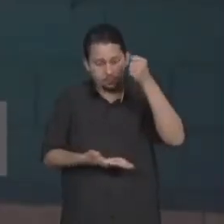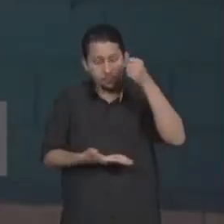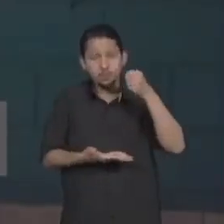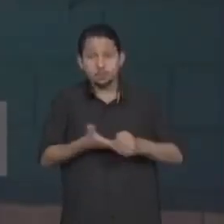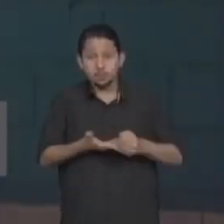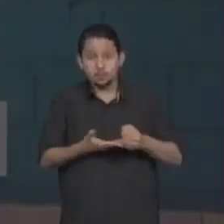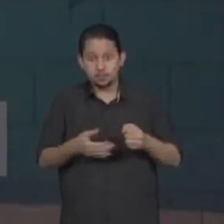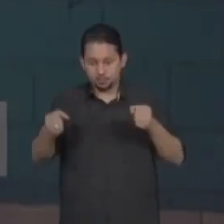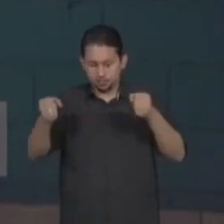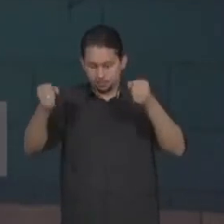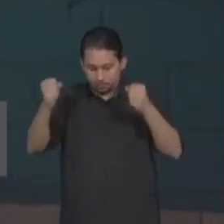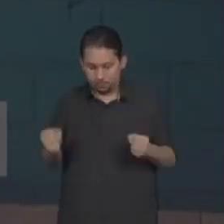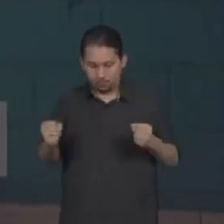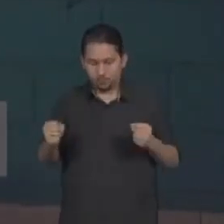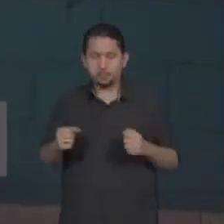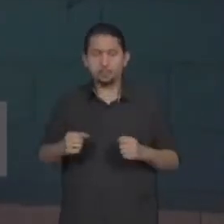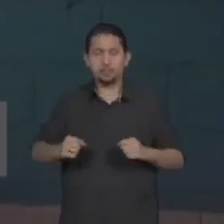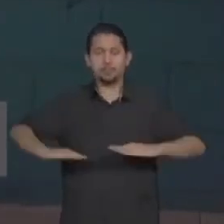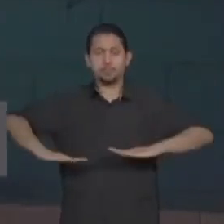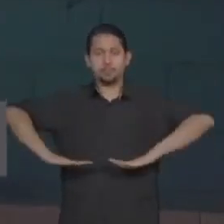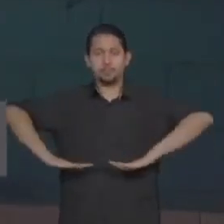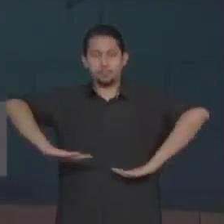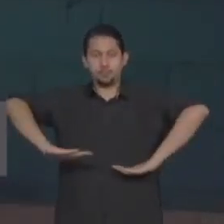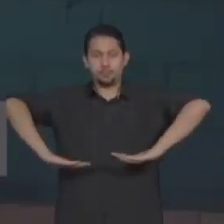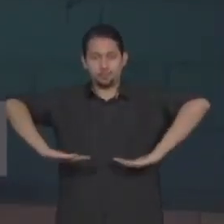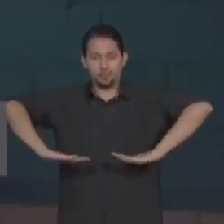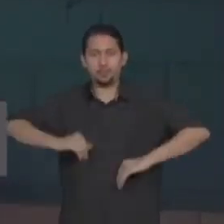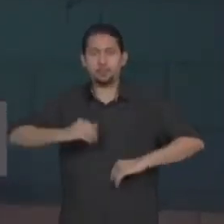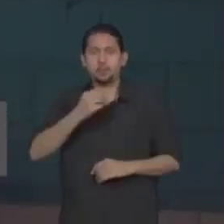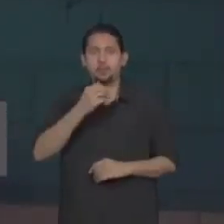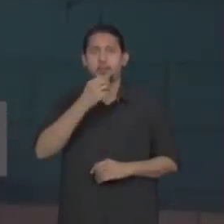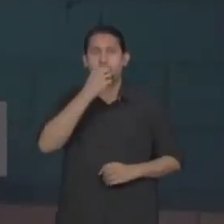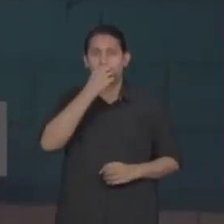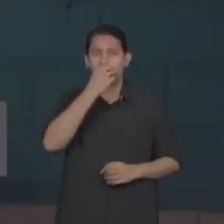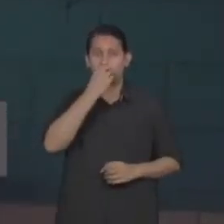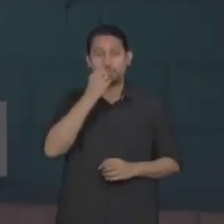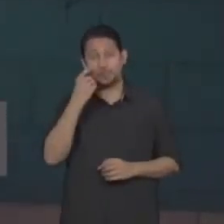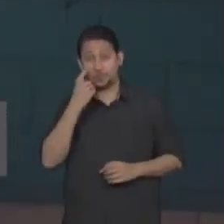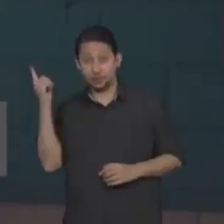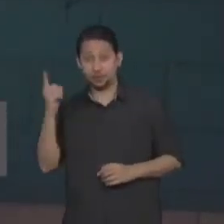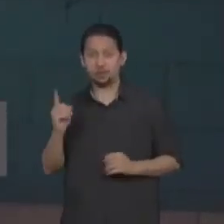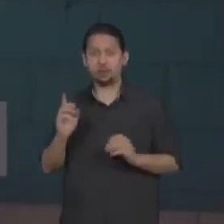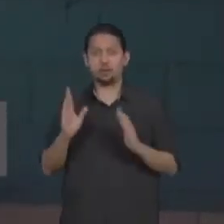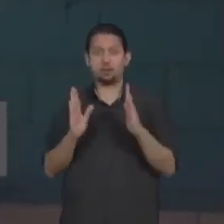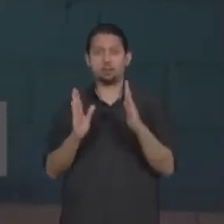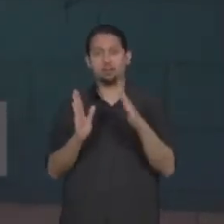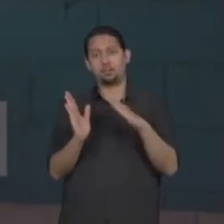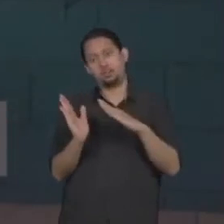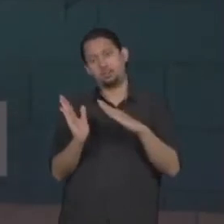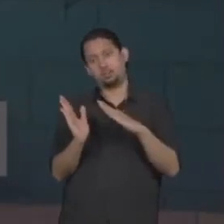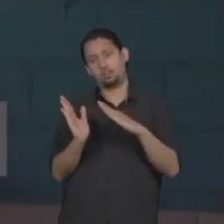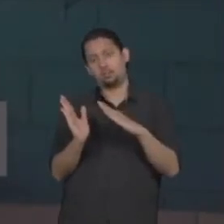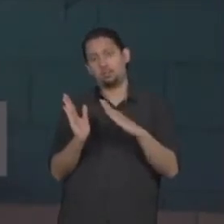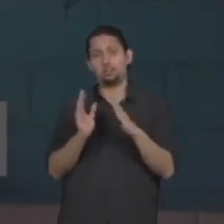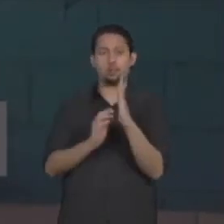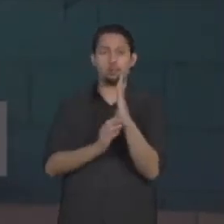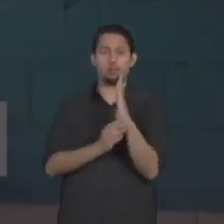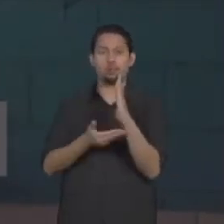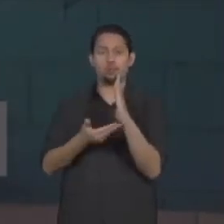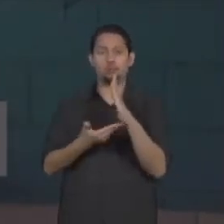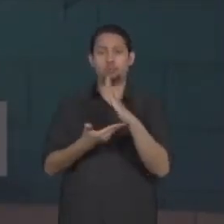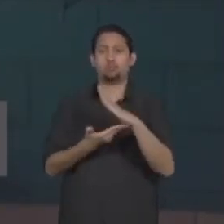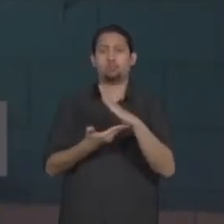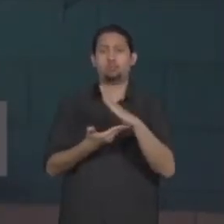Ó, outra dica que eu queria comentar com vocês estão vendo aqui ó, que essa perna ela ficou meio inclinada por conta